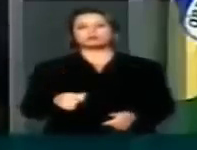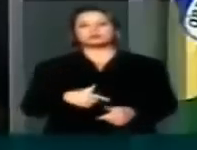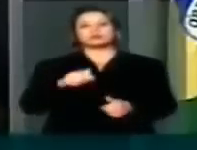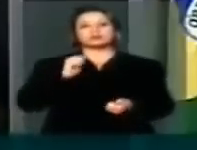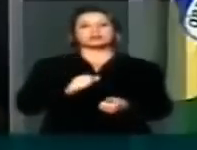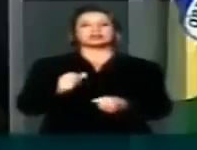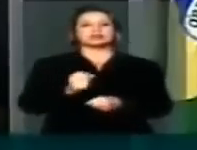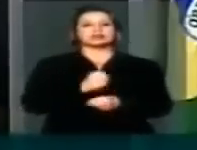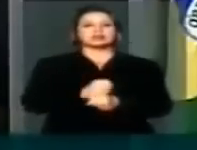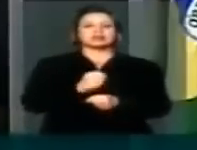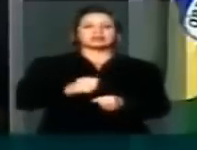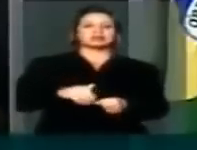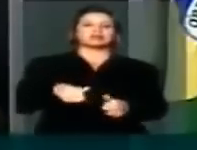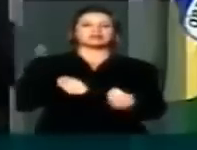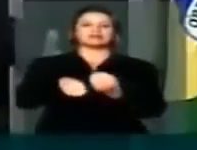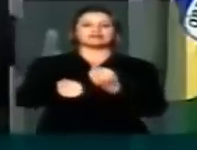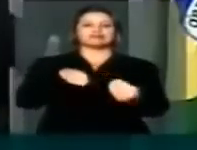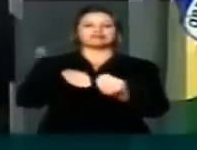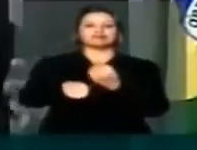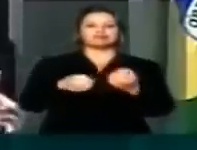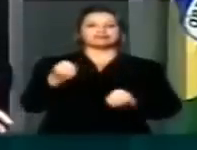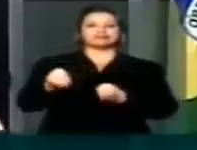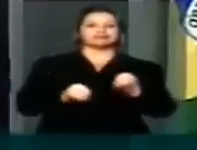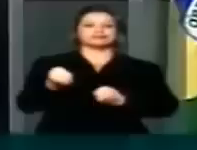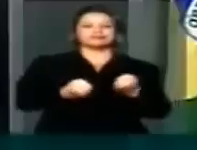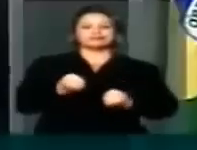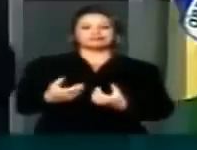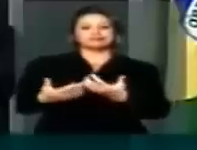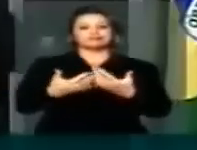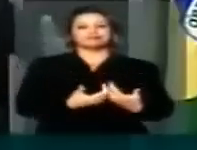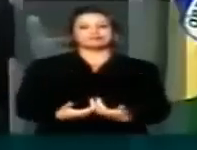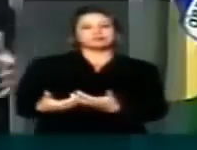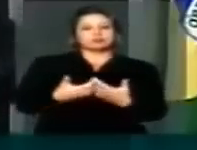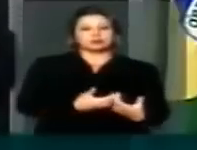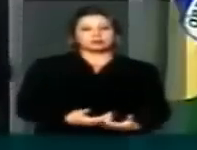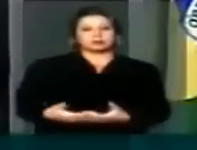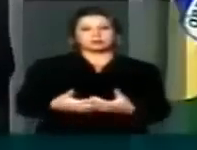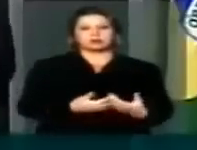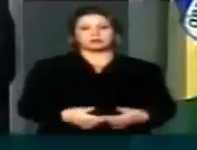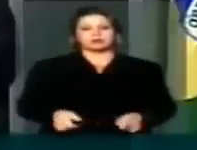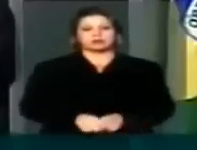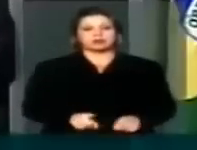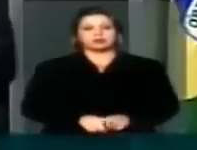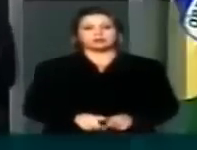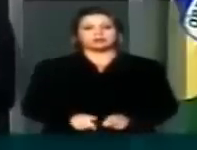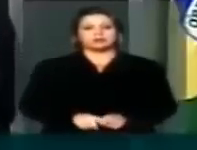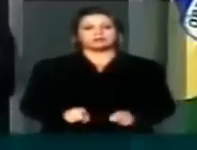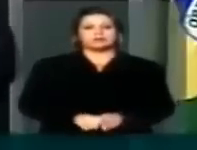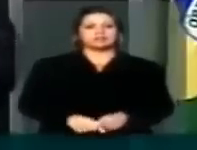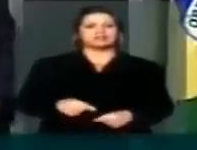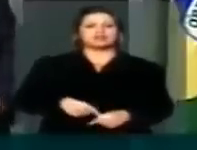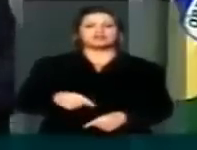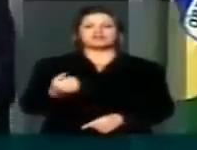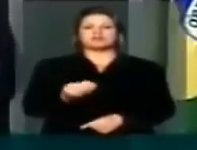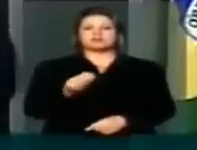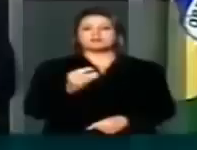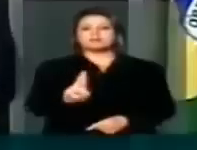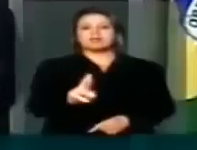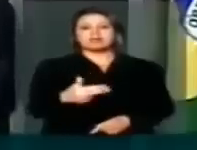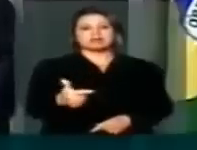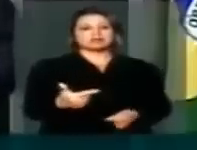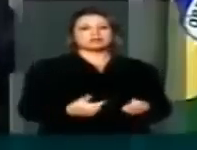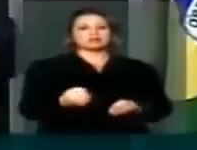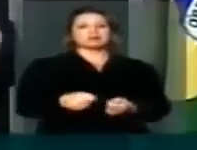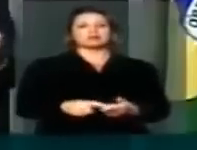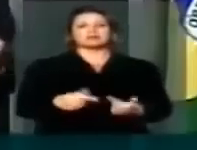nossas estradas e rodovias? O nosso caminhoneiro é enxotado para a margem das suas BRs, das